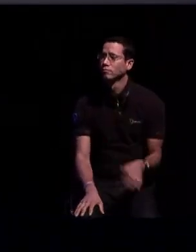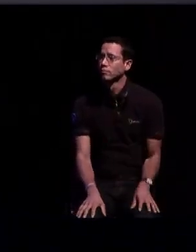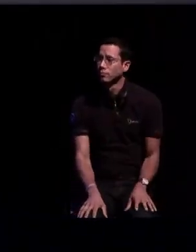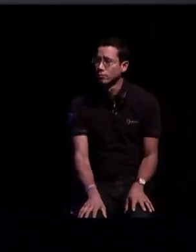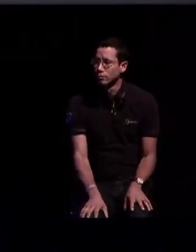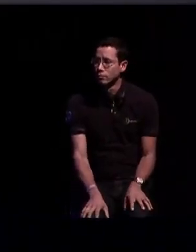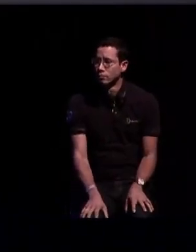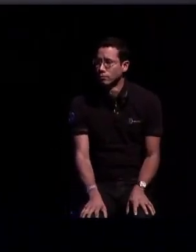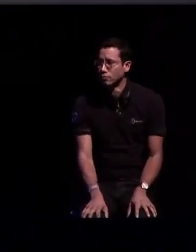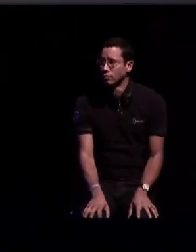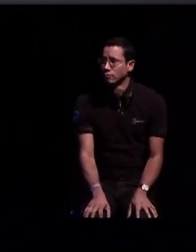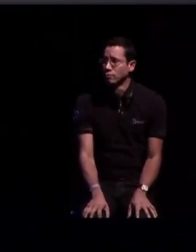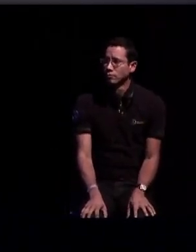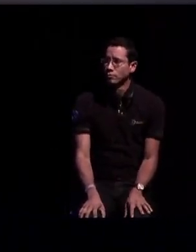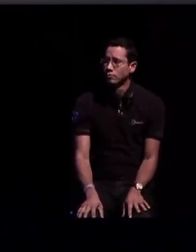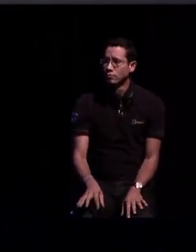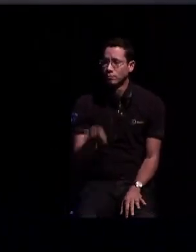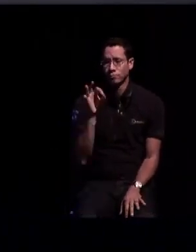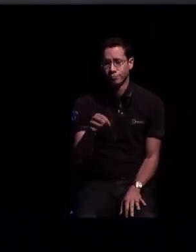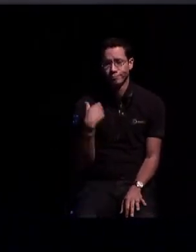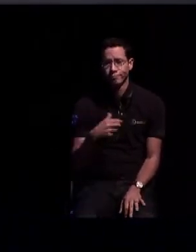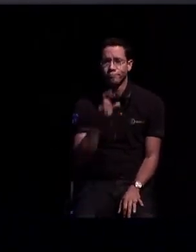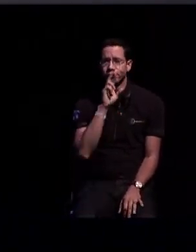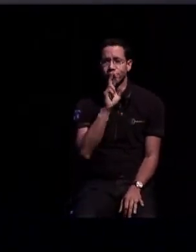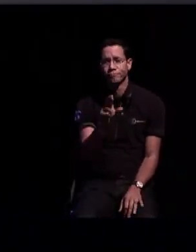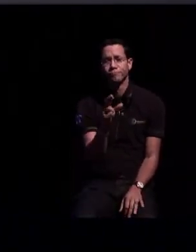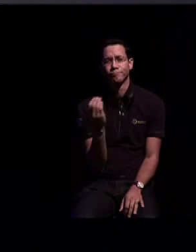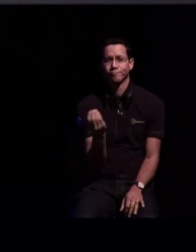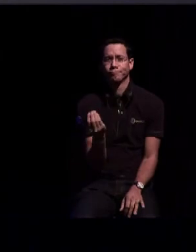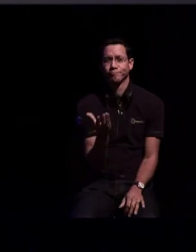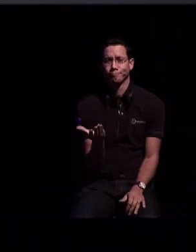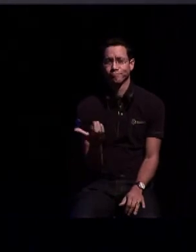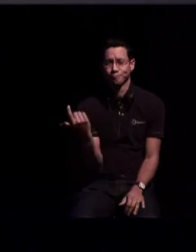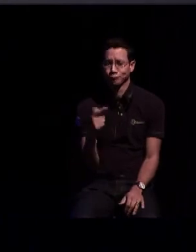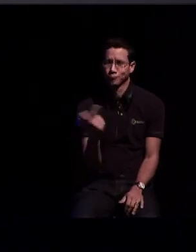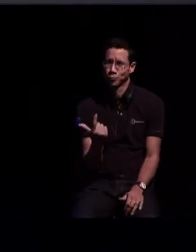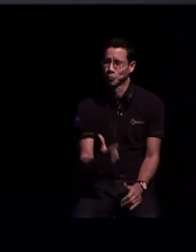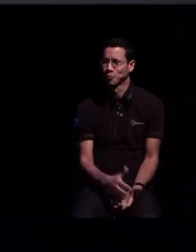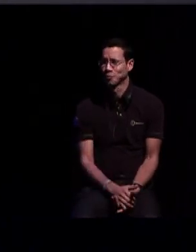Exato, isso não tenho resposta para isso.